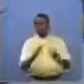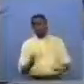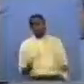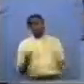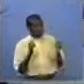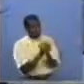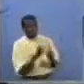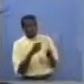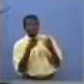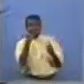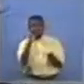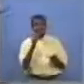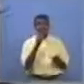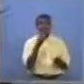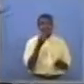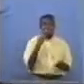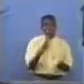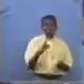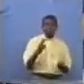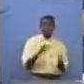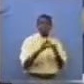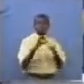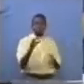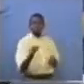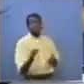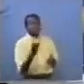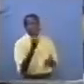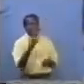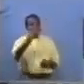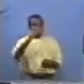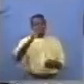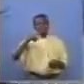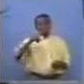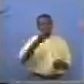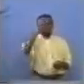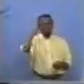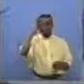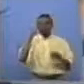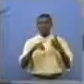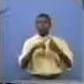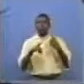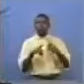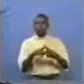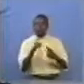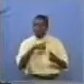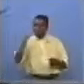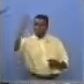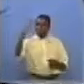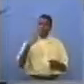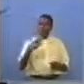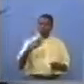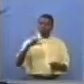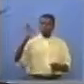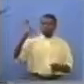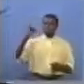e noites em cima de um pau de arara para ver de longe aquele homem de Deus falar. Por quê? Porque dele irradiava uma luz,